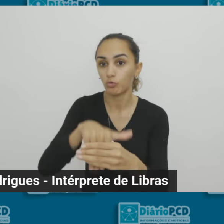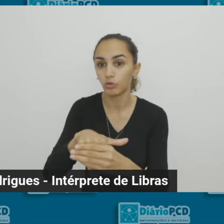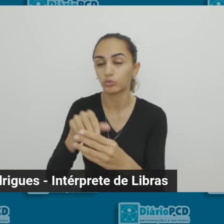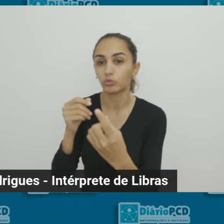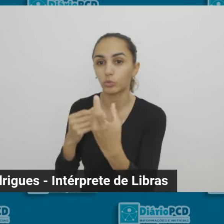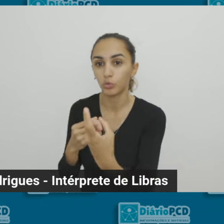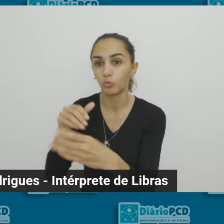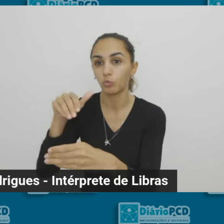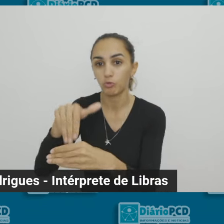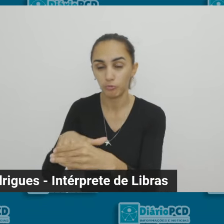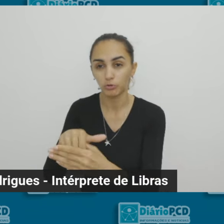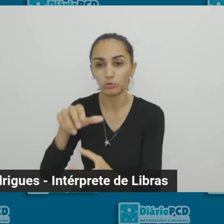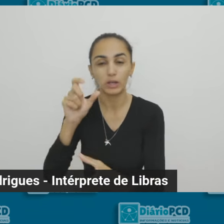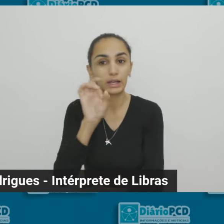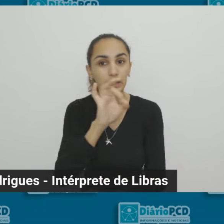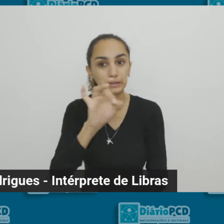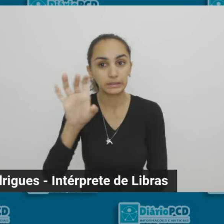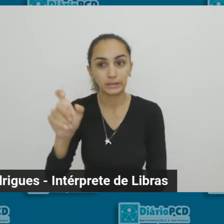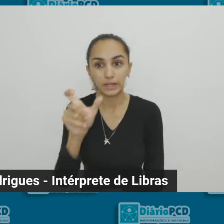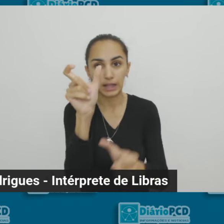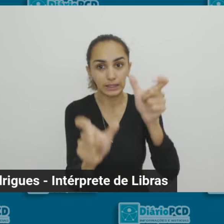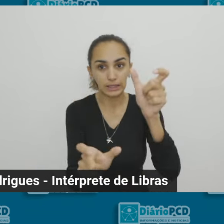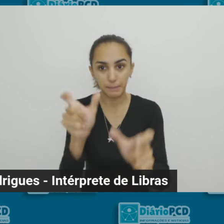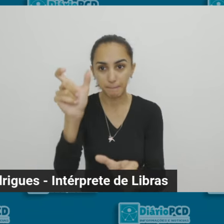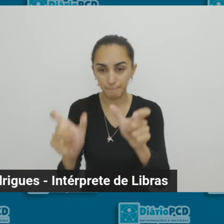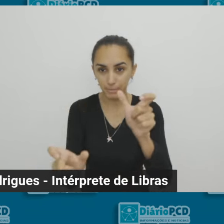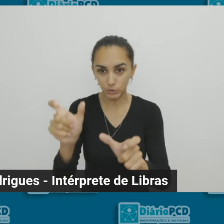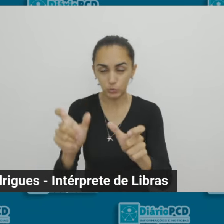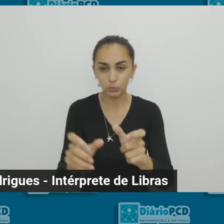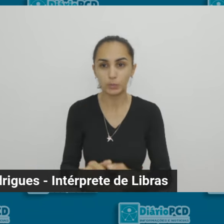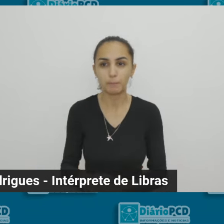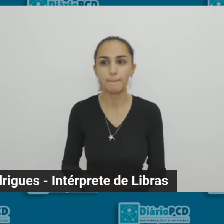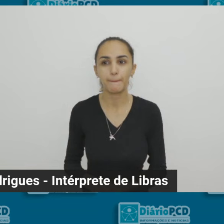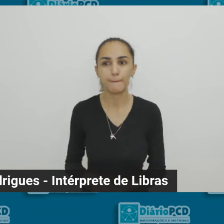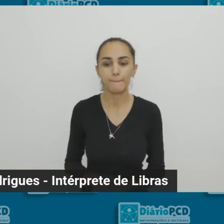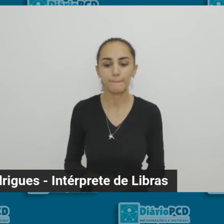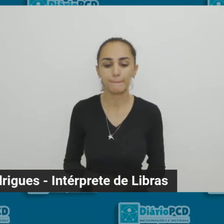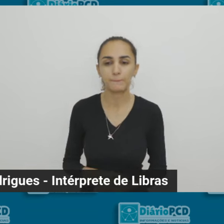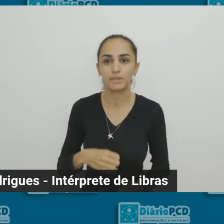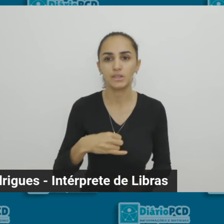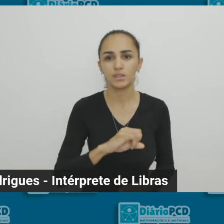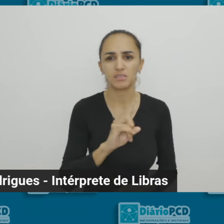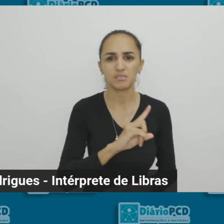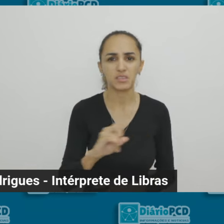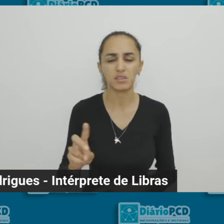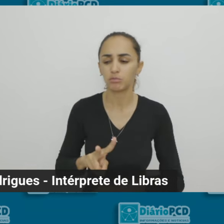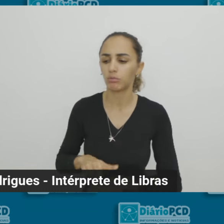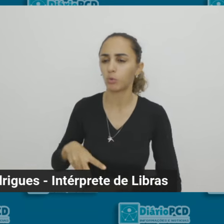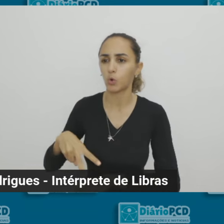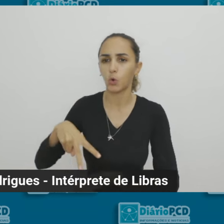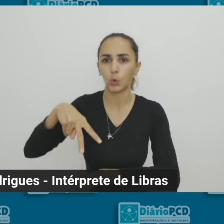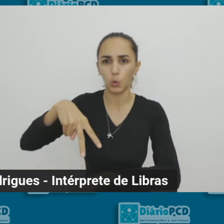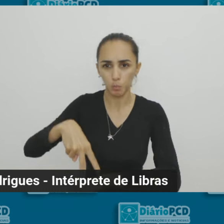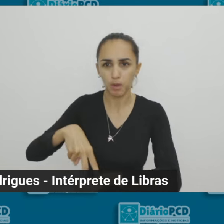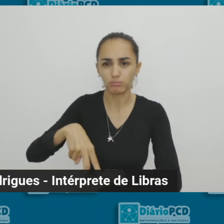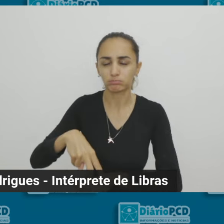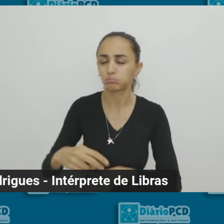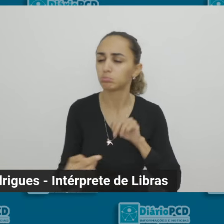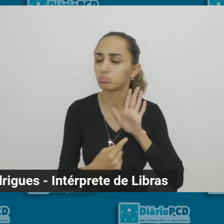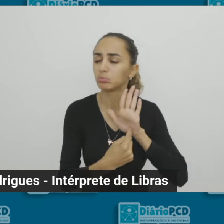título eleitoral. É um por pessoa. E se a gente não ocupar esse espaço para poder mostrar para